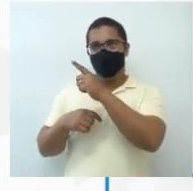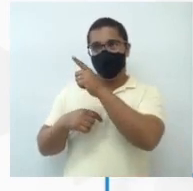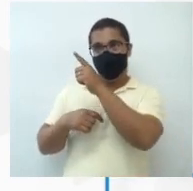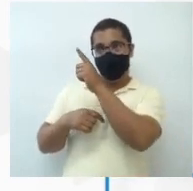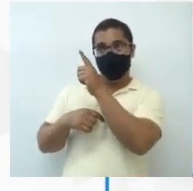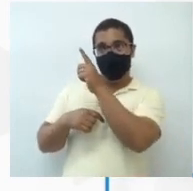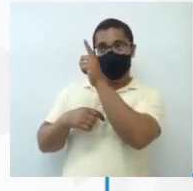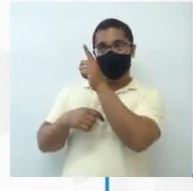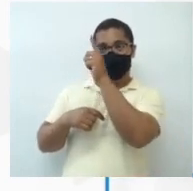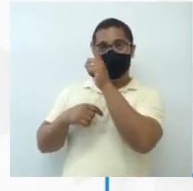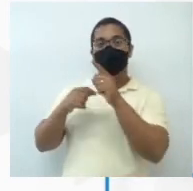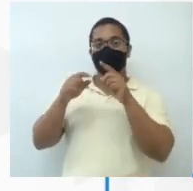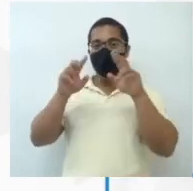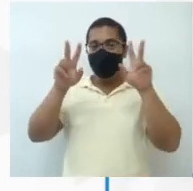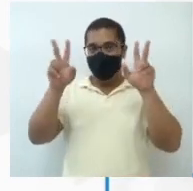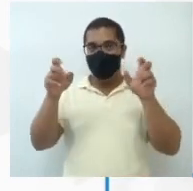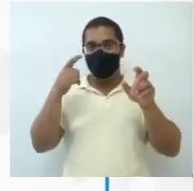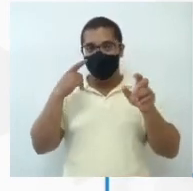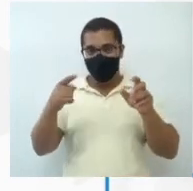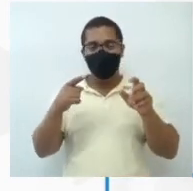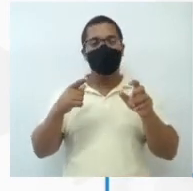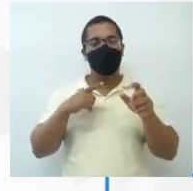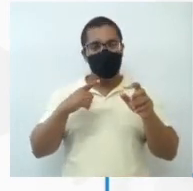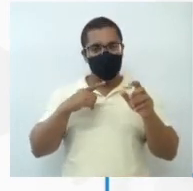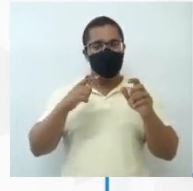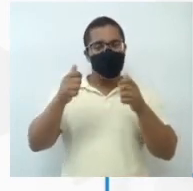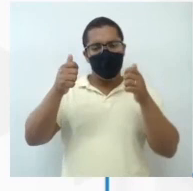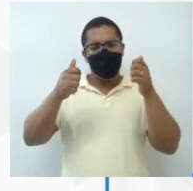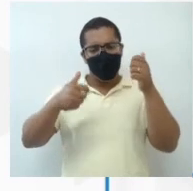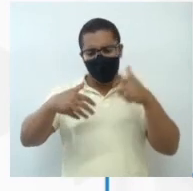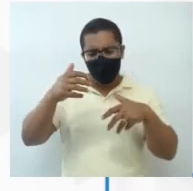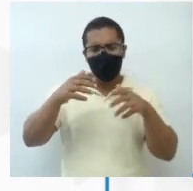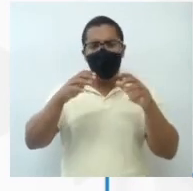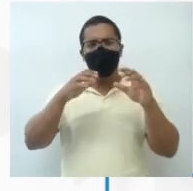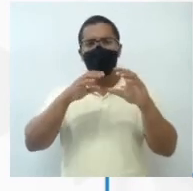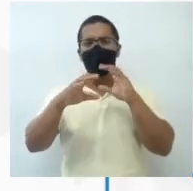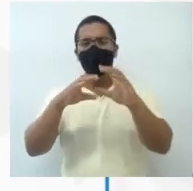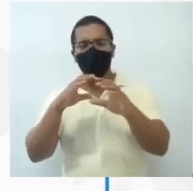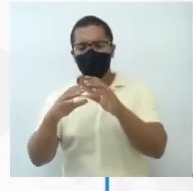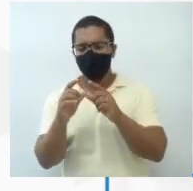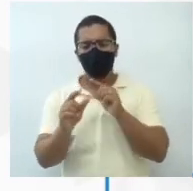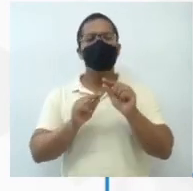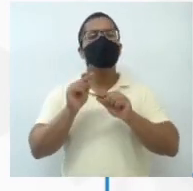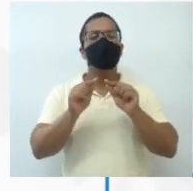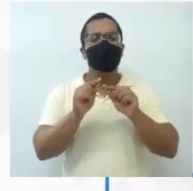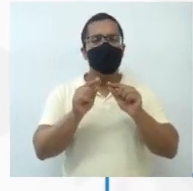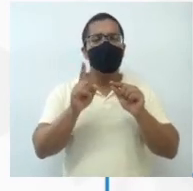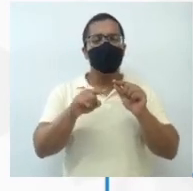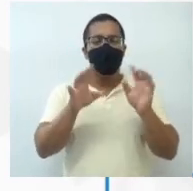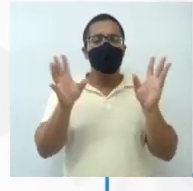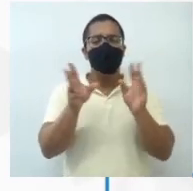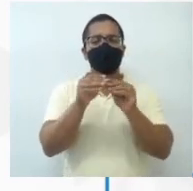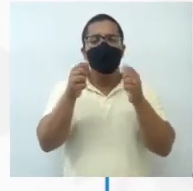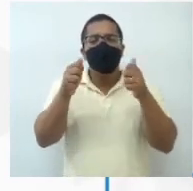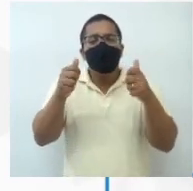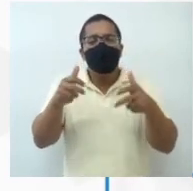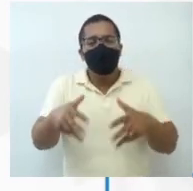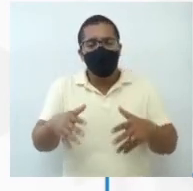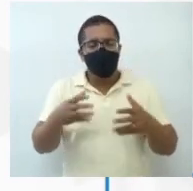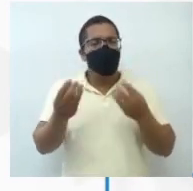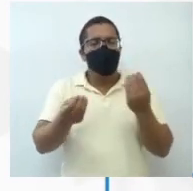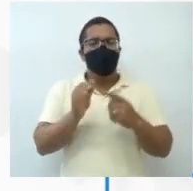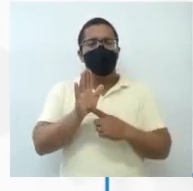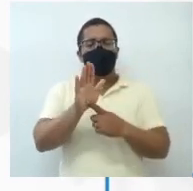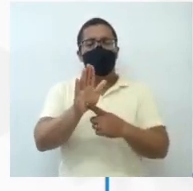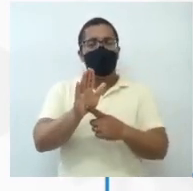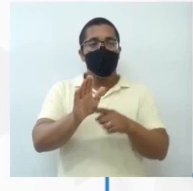da ação comunicativa e nós vamos ver essa teoria como é que ela explicitadas através